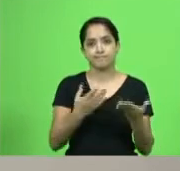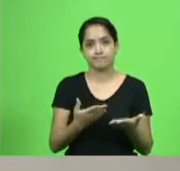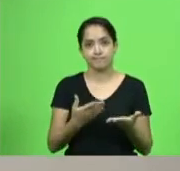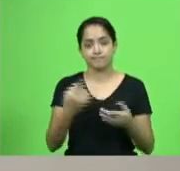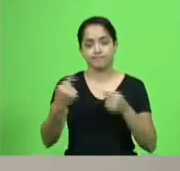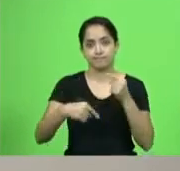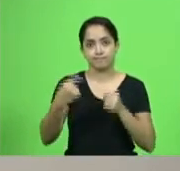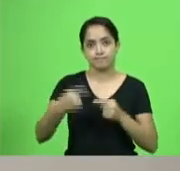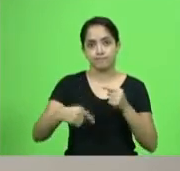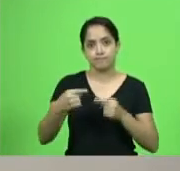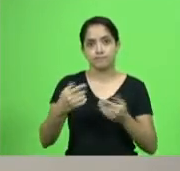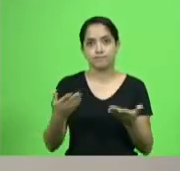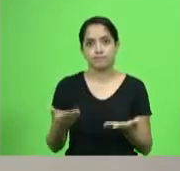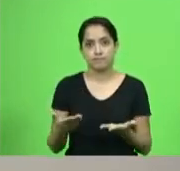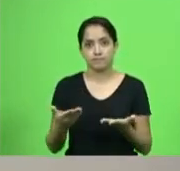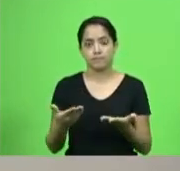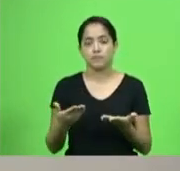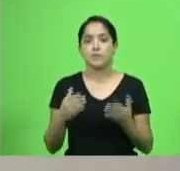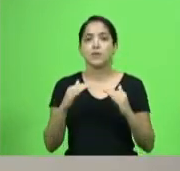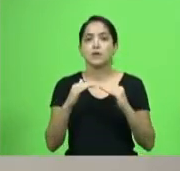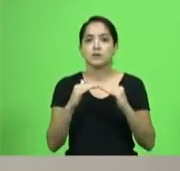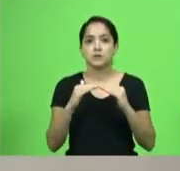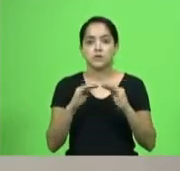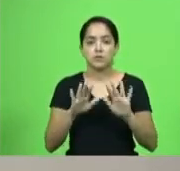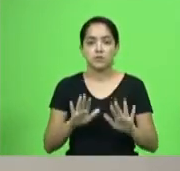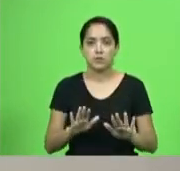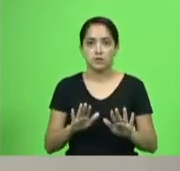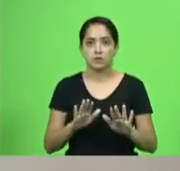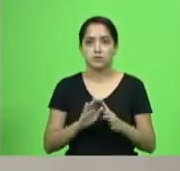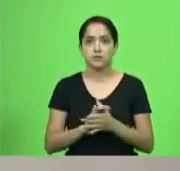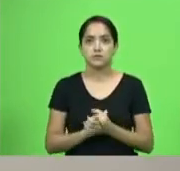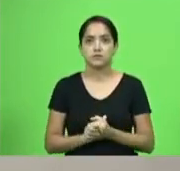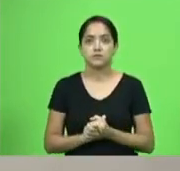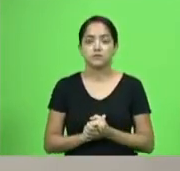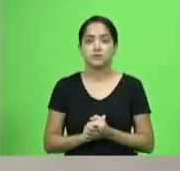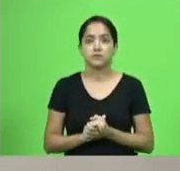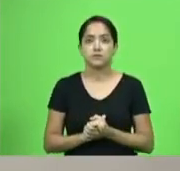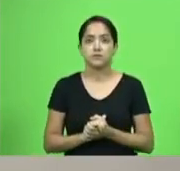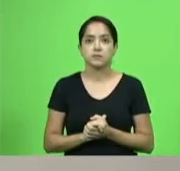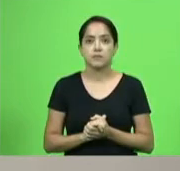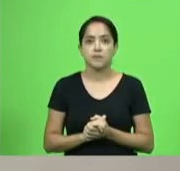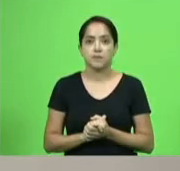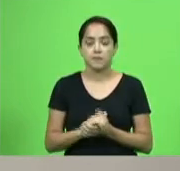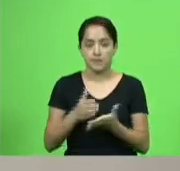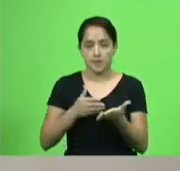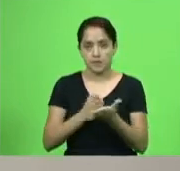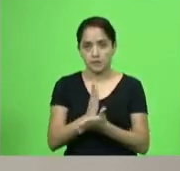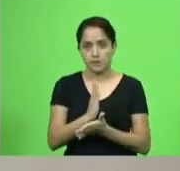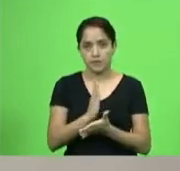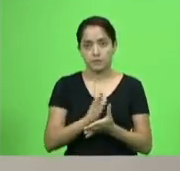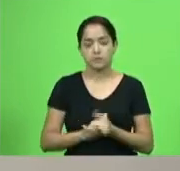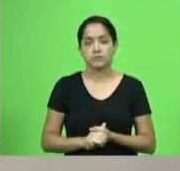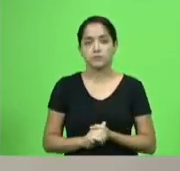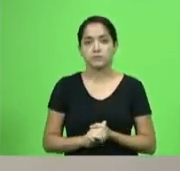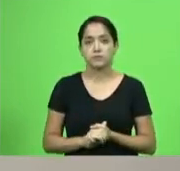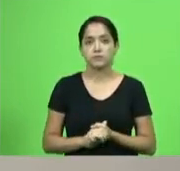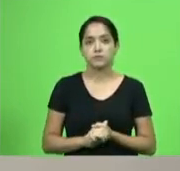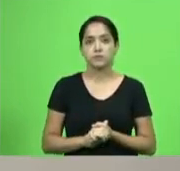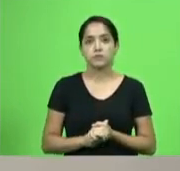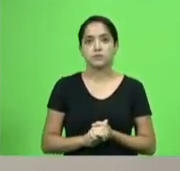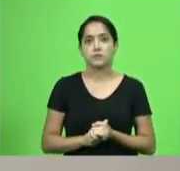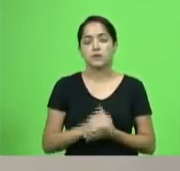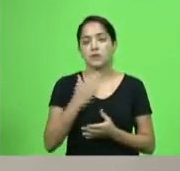discussão, não havendo quem queira discutir em votação, deputados que aprovam permaneçam como se encontra, aprovado por unanimidade,